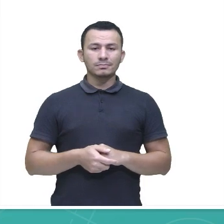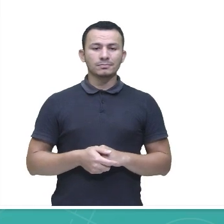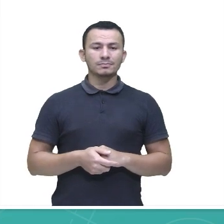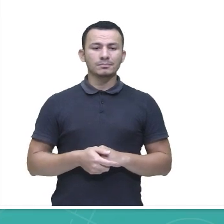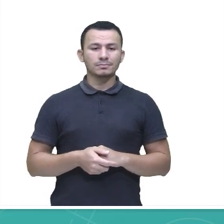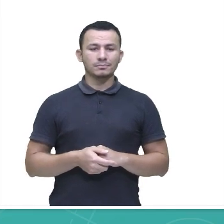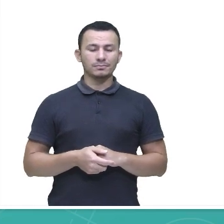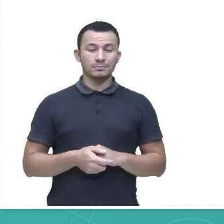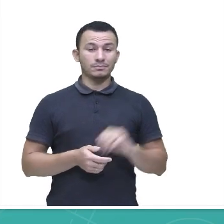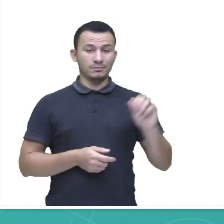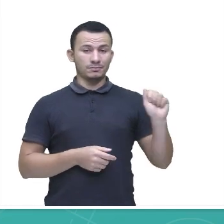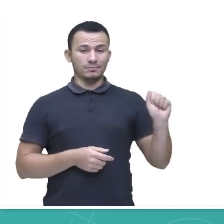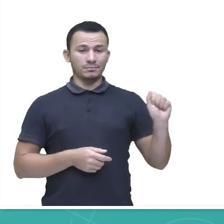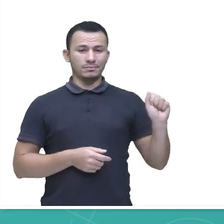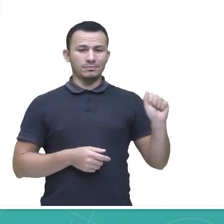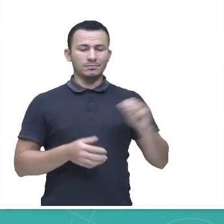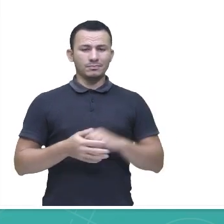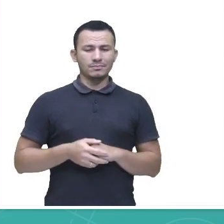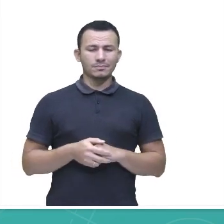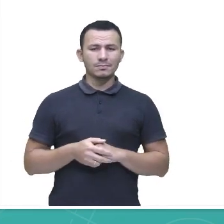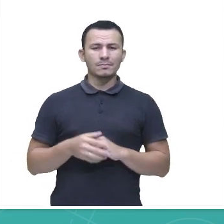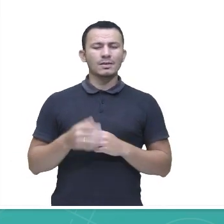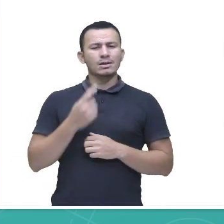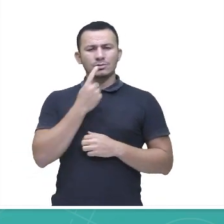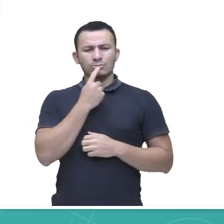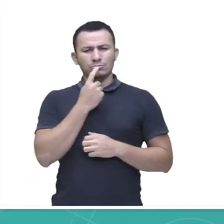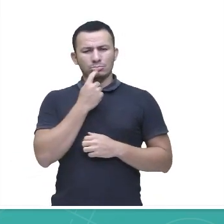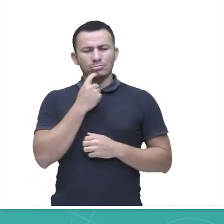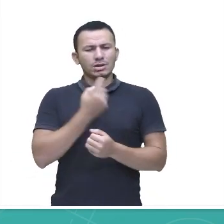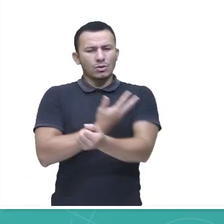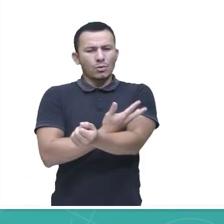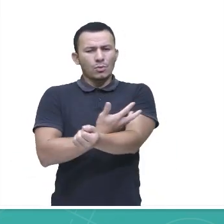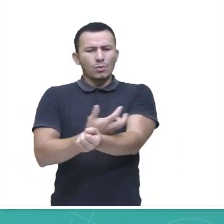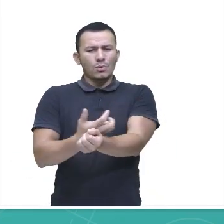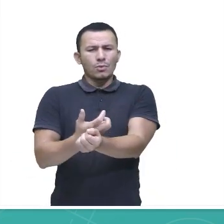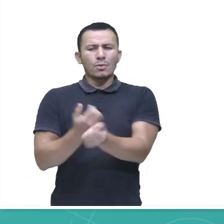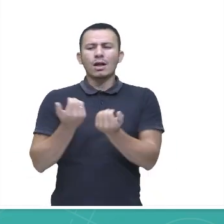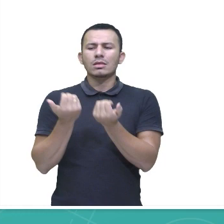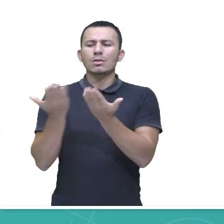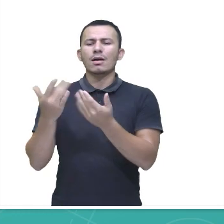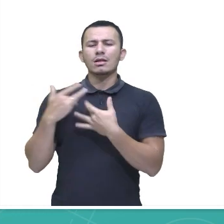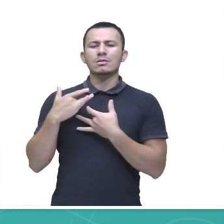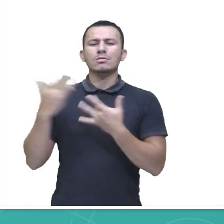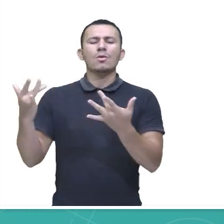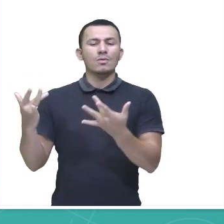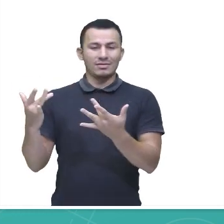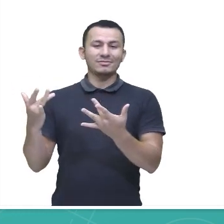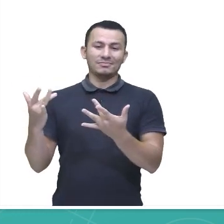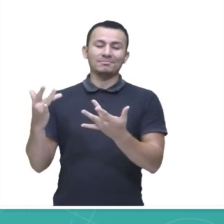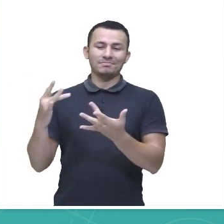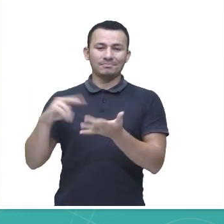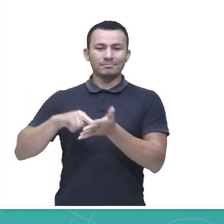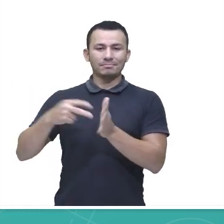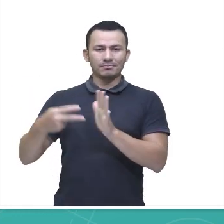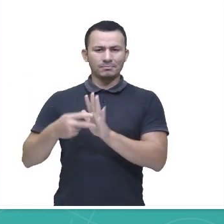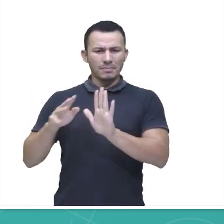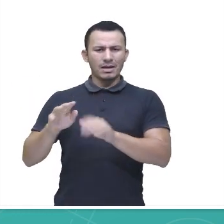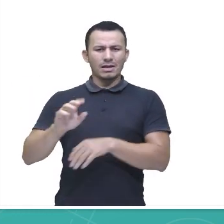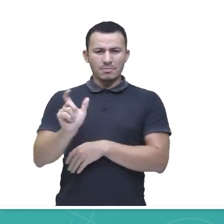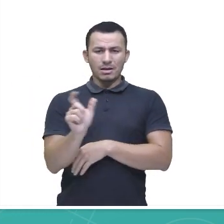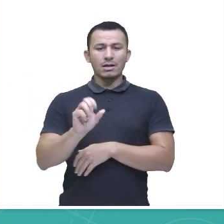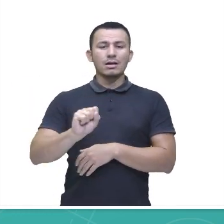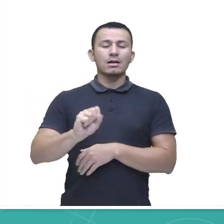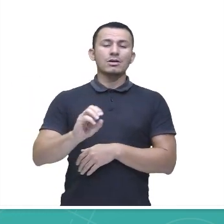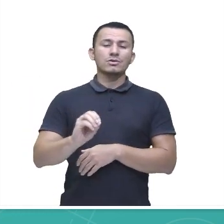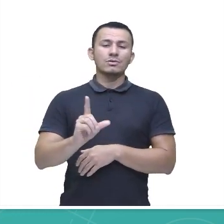aqui. Letra A, doar sangue é um ato de solidariedade. Será que a palavra solidariedade me